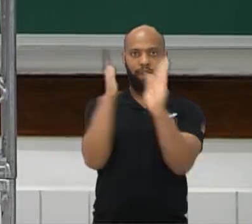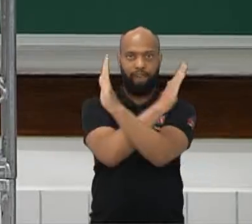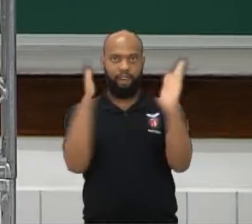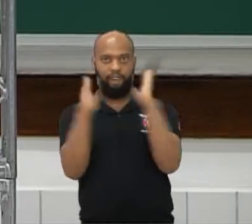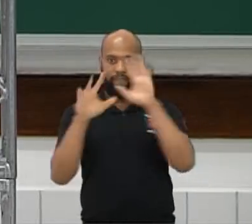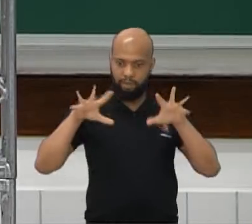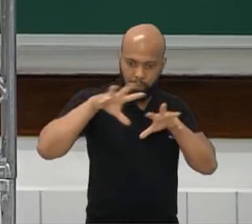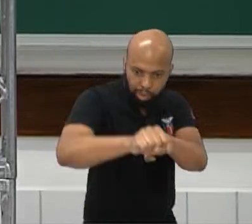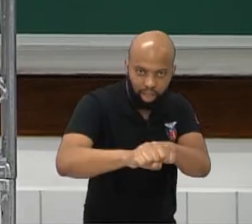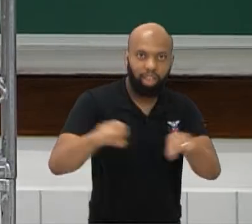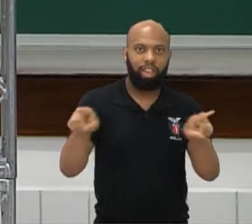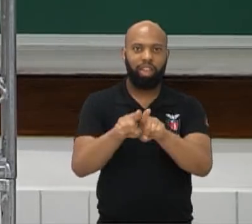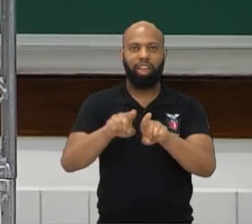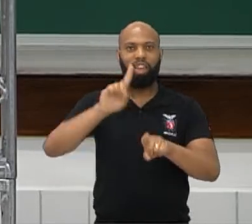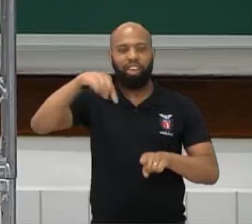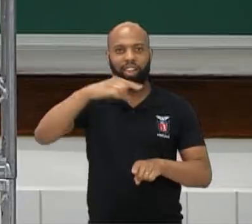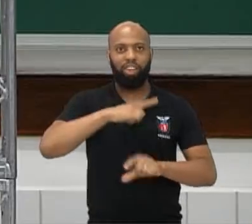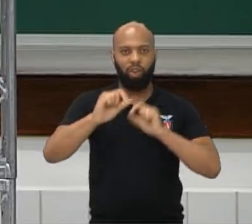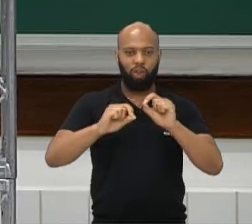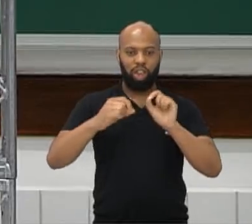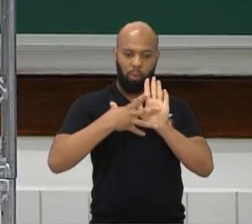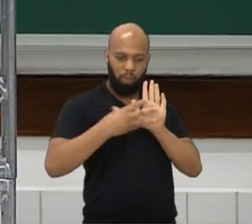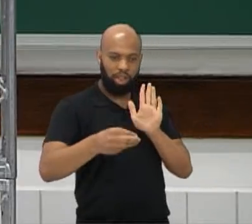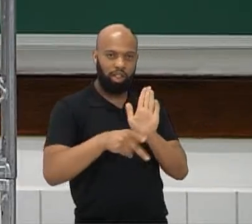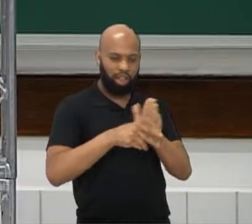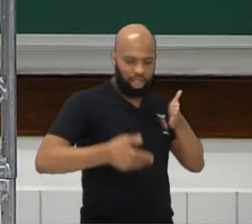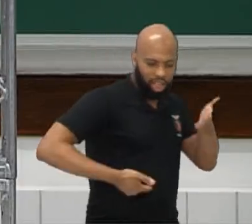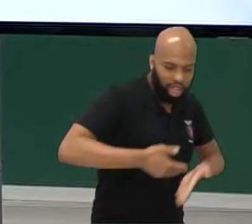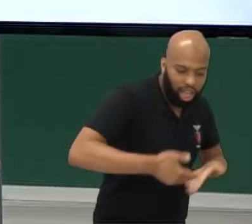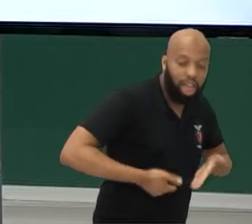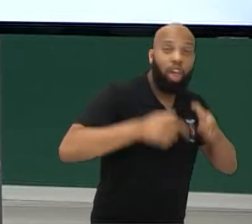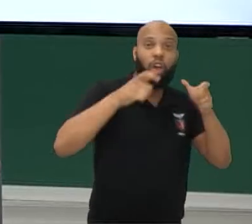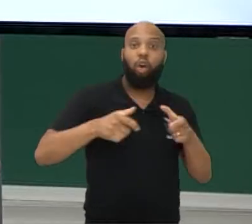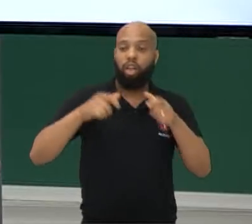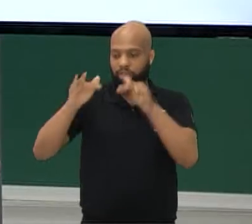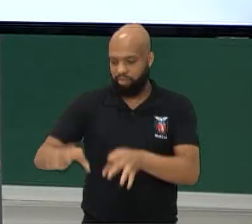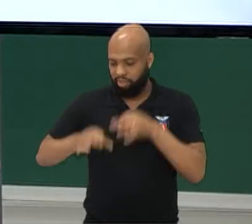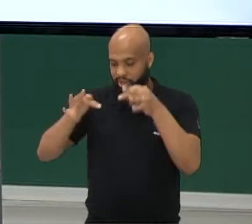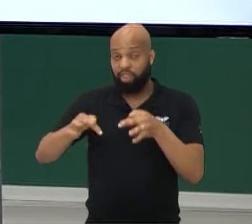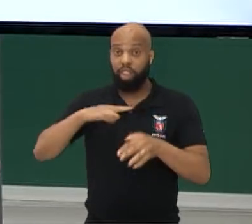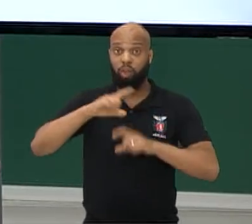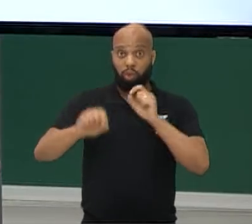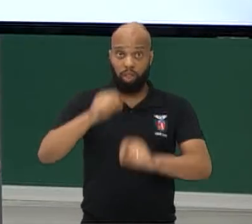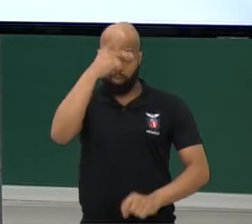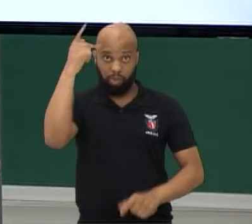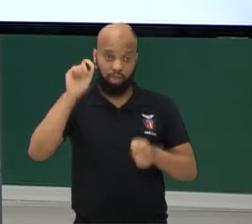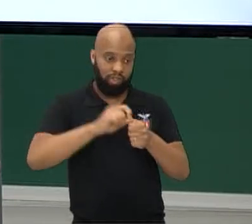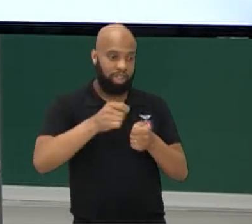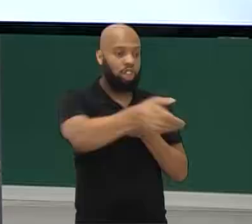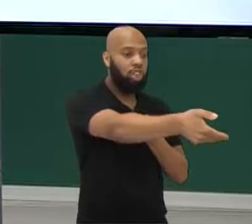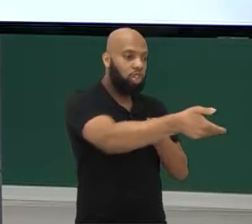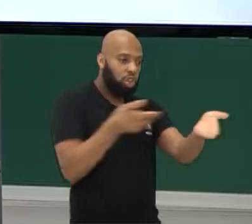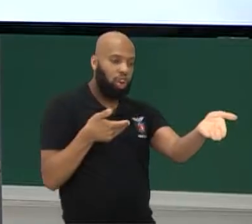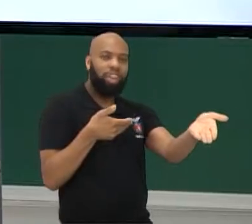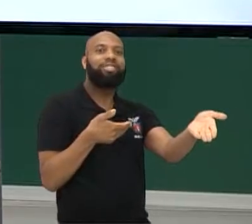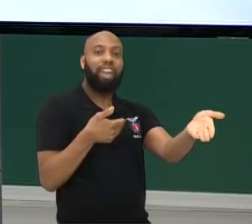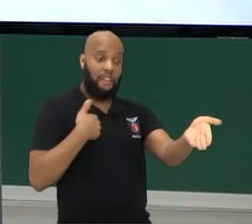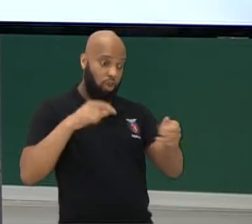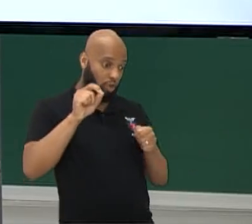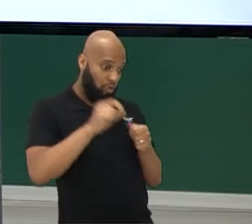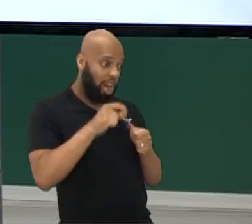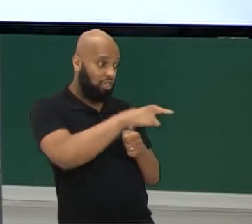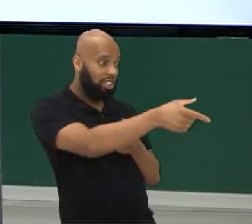caçadores-coletores. Depois o trabalho vai para o modelo da servidão, no feudalismo, onde as pessoas faziam trocas de favores,